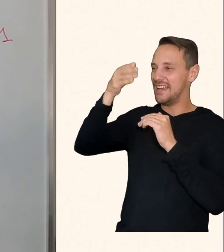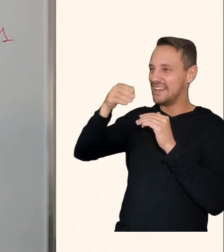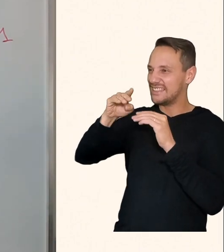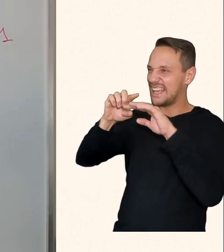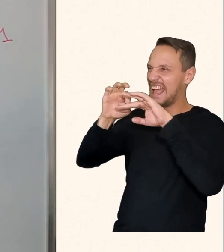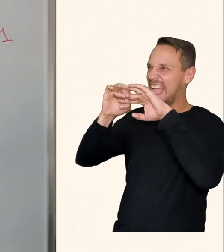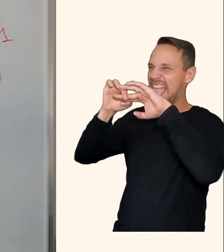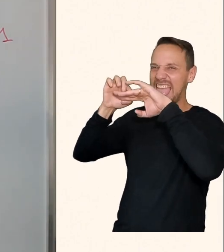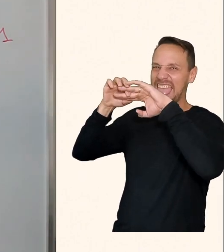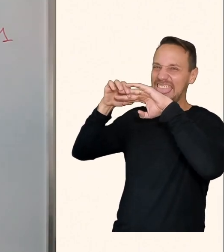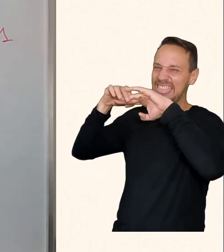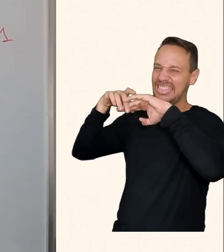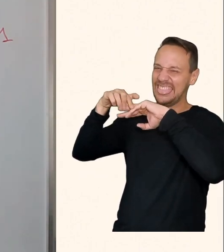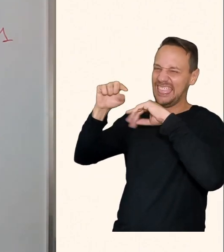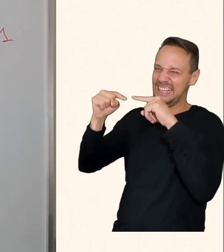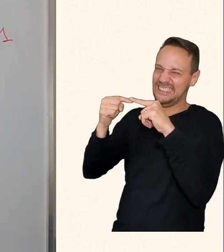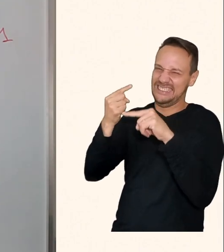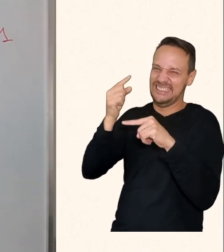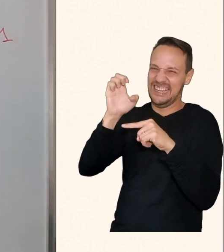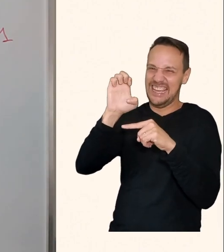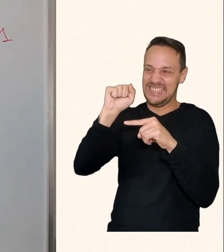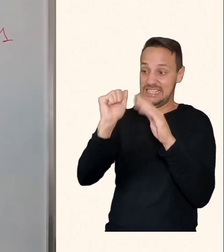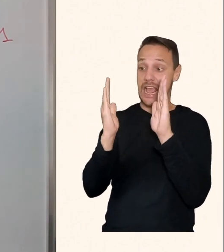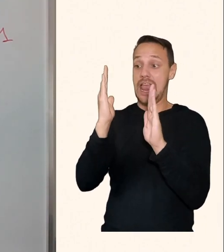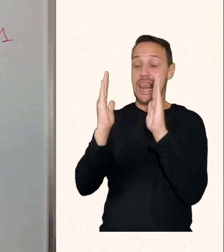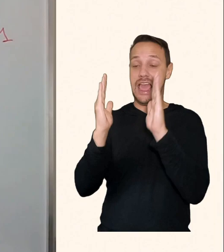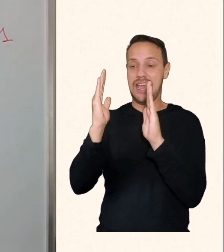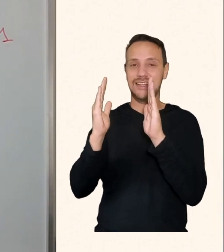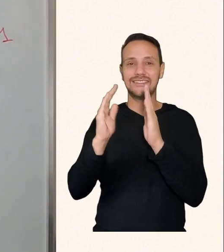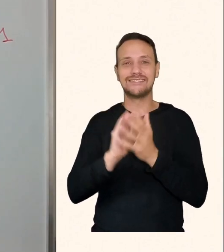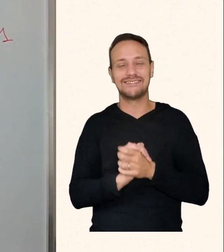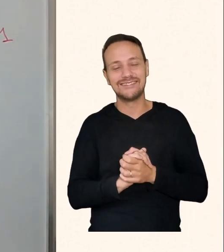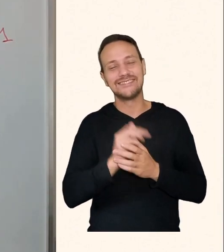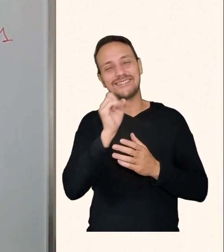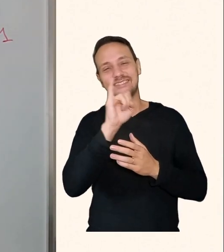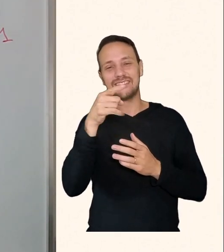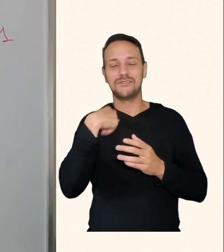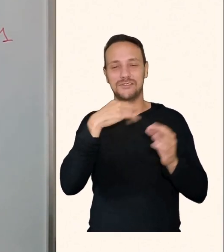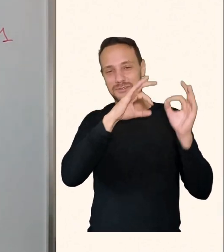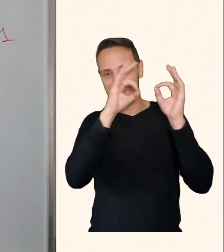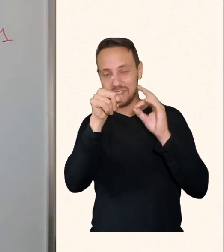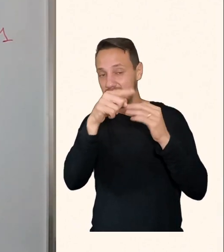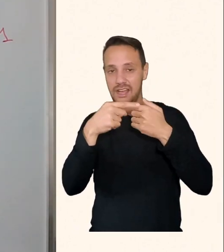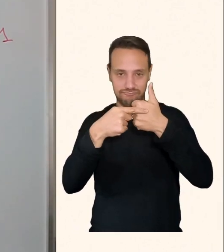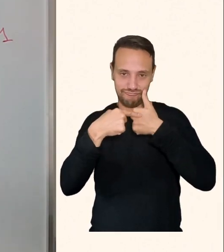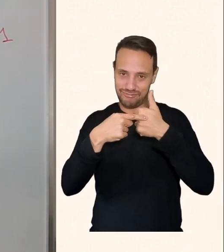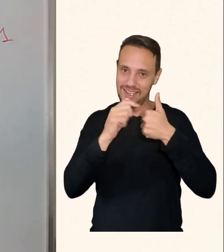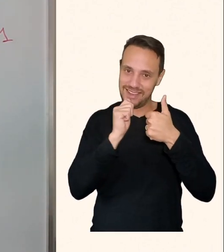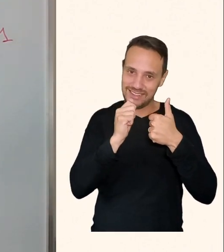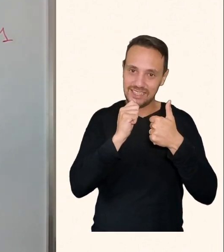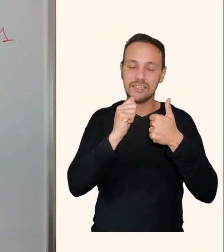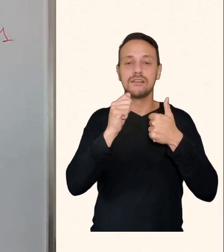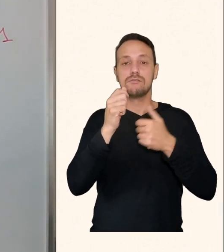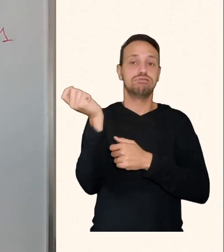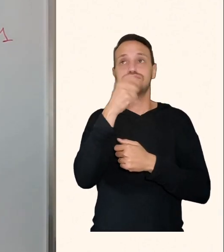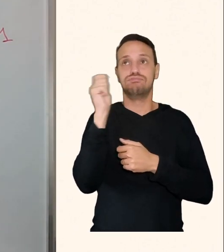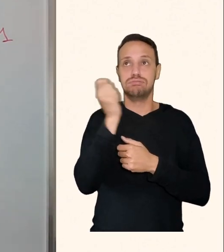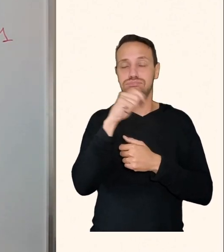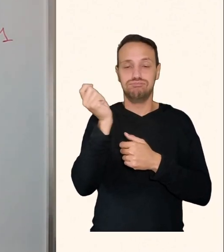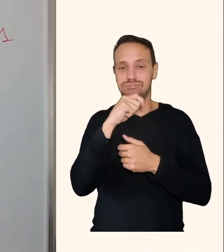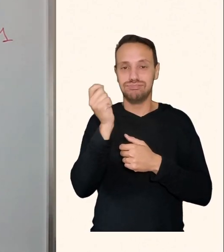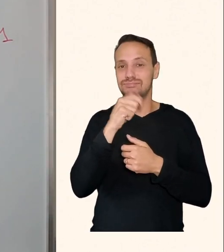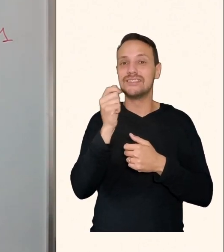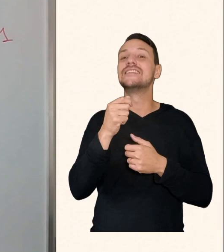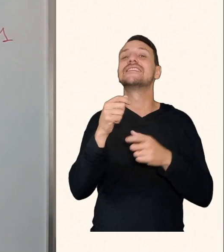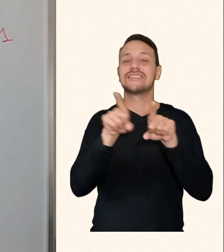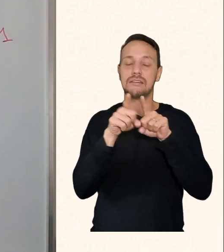escalar! Valeu, pessoal! Muito obrigado pela audiência. Se você não é inscrito no canal, se inscreve no canal, ativa o